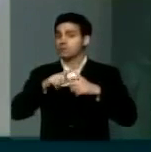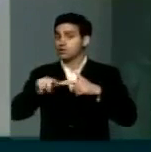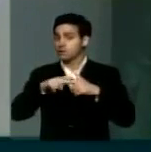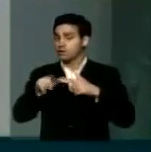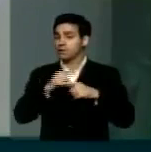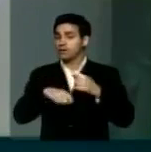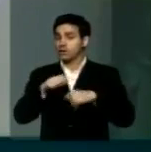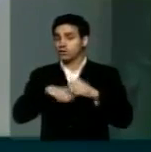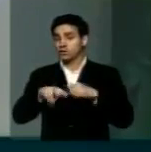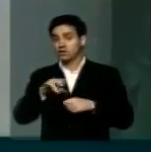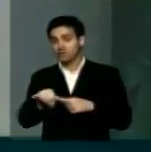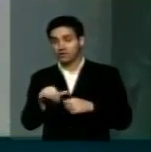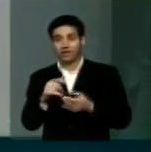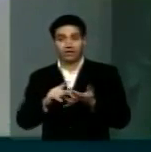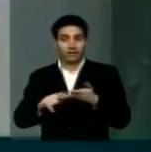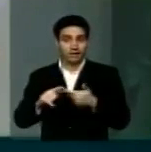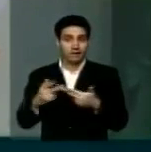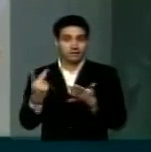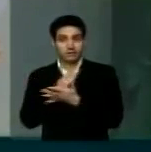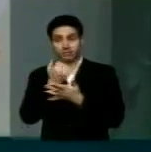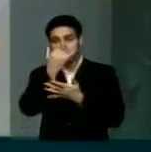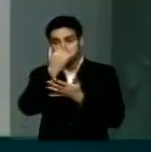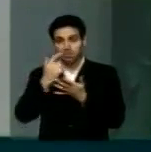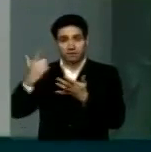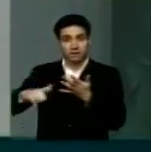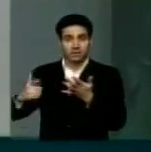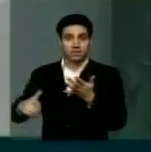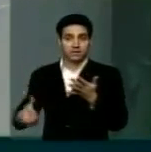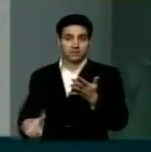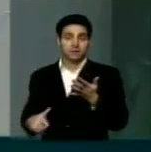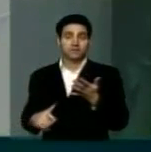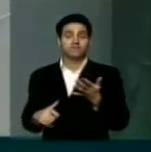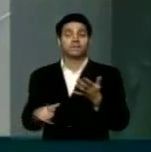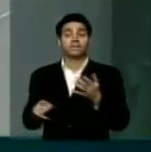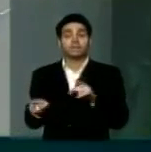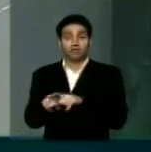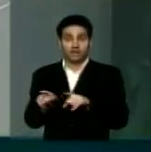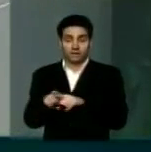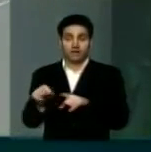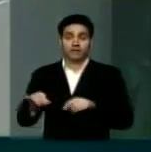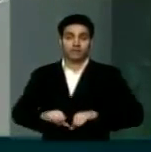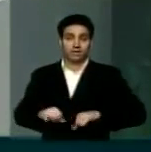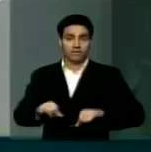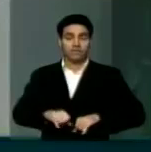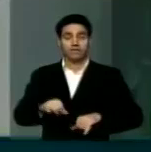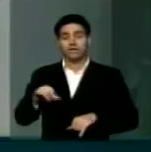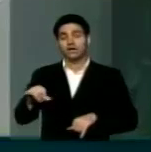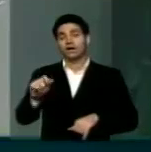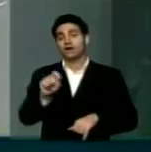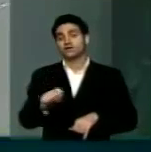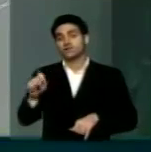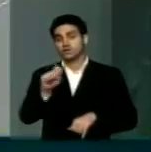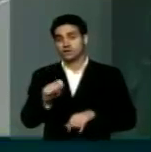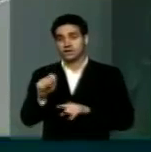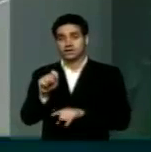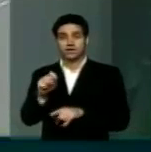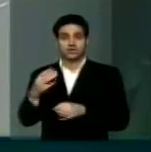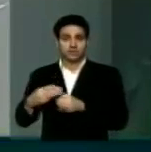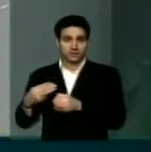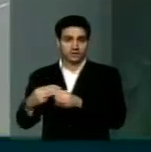cansará pessoas, negócios e processos de desenvolvimento da MURC, Associação dos Municípios da Região do Contestado,